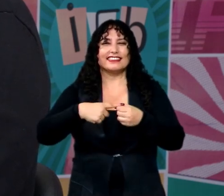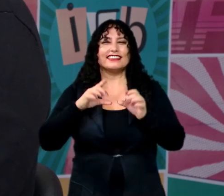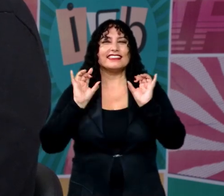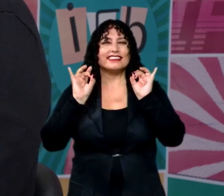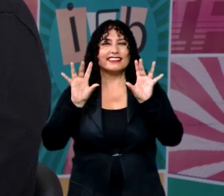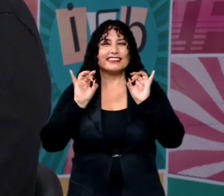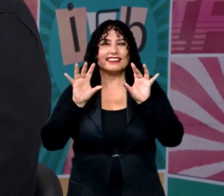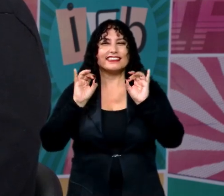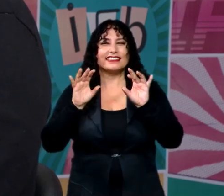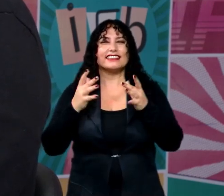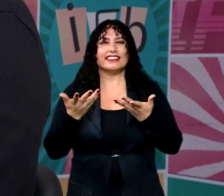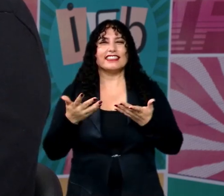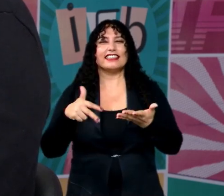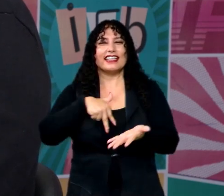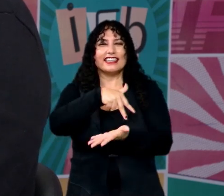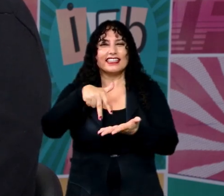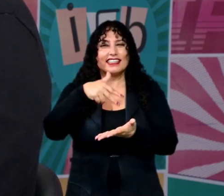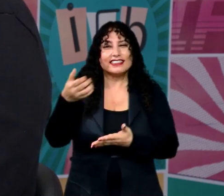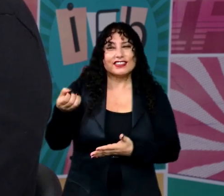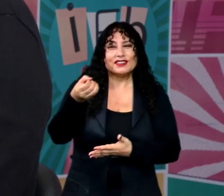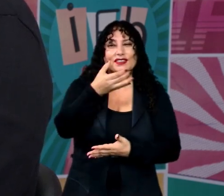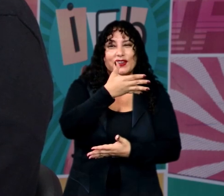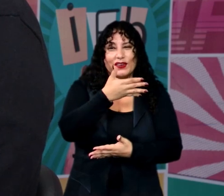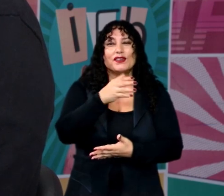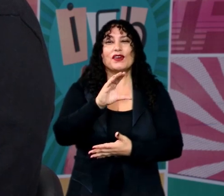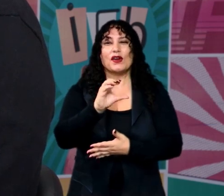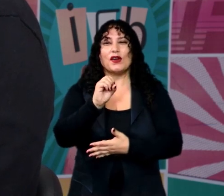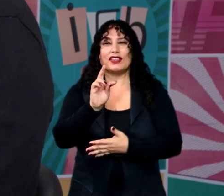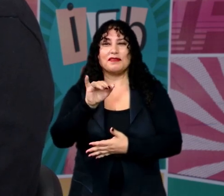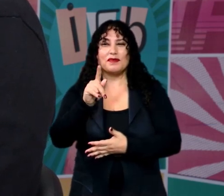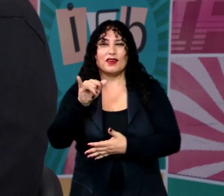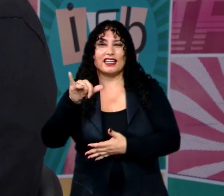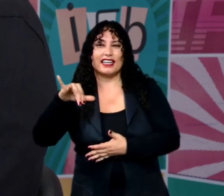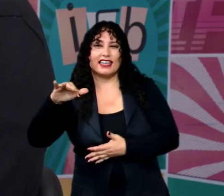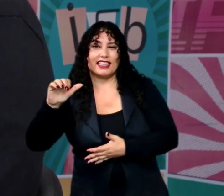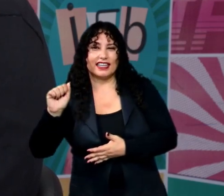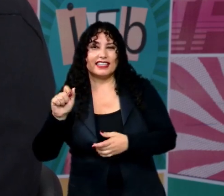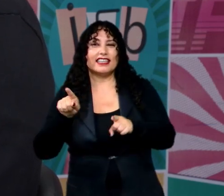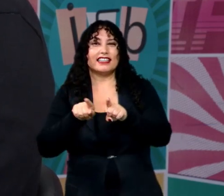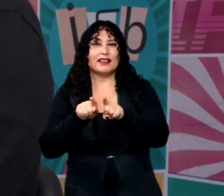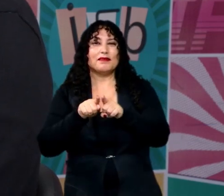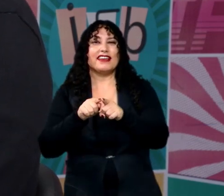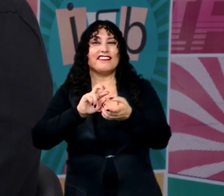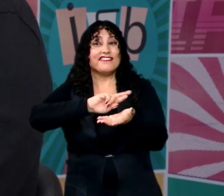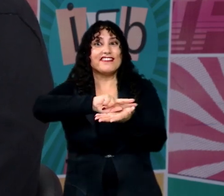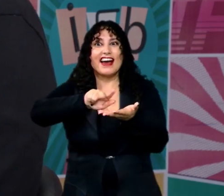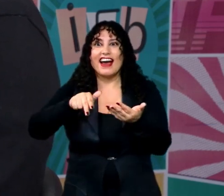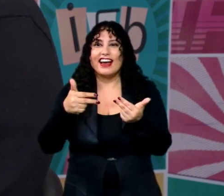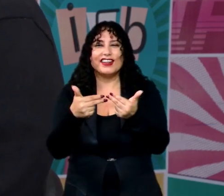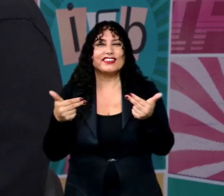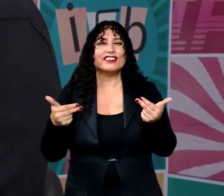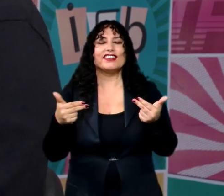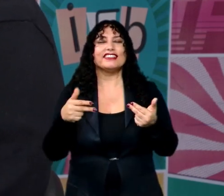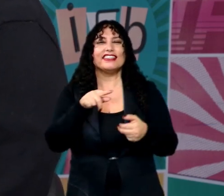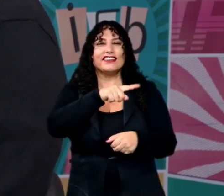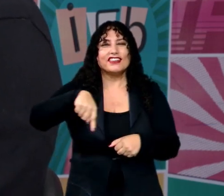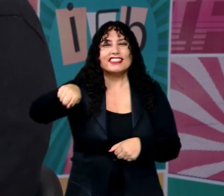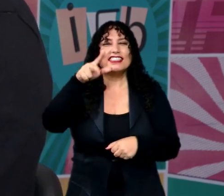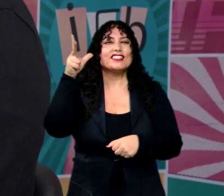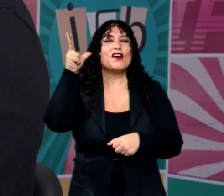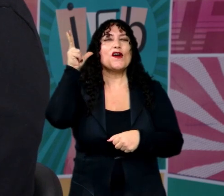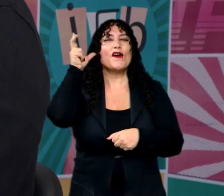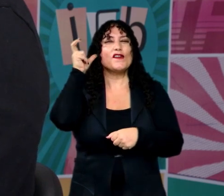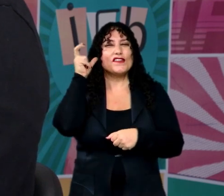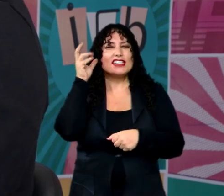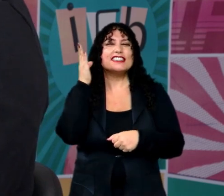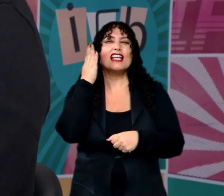especialmente do âmbito da dança contemporânea, que chama dança contemporânea, mas dança contemporânea também é muita coisa, né? Quem está ouvindo a gente